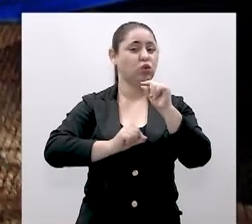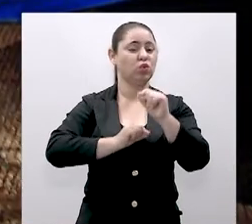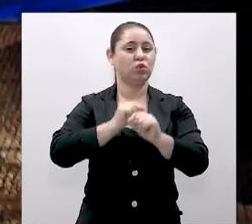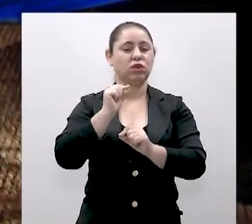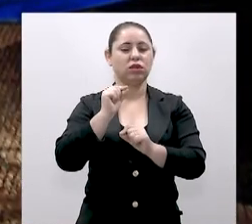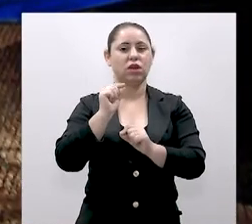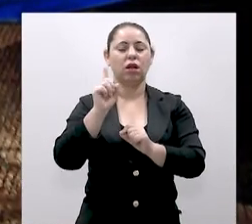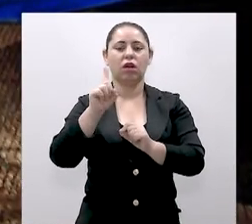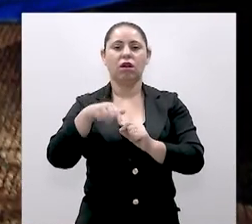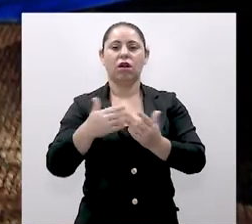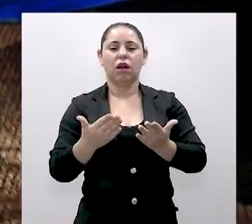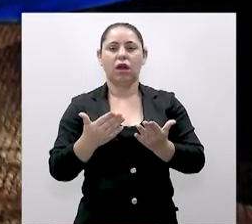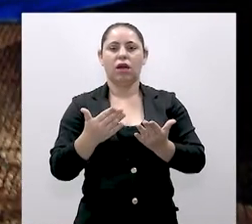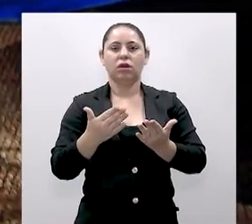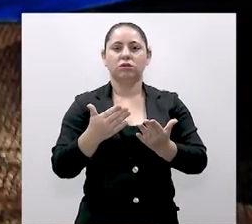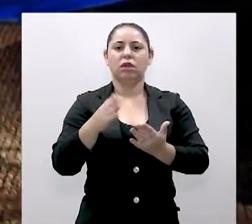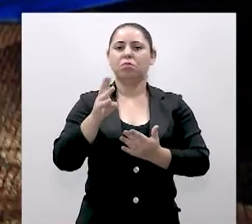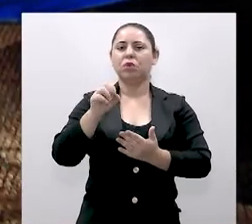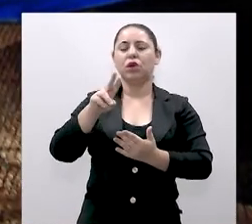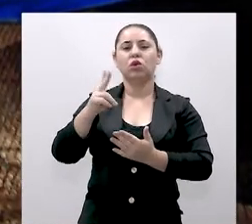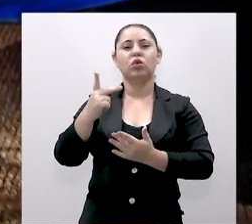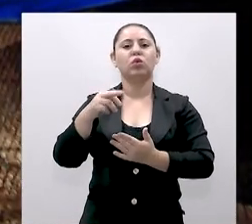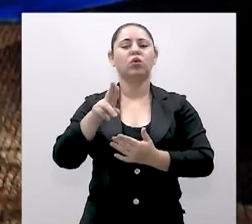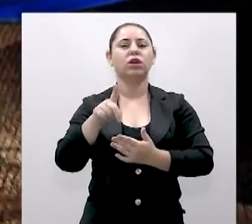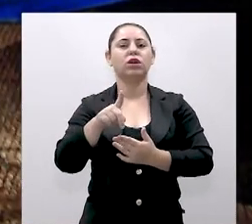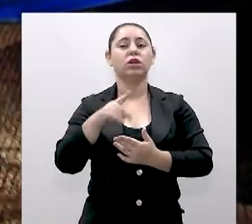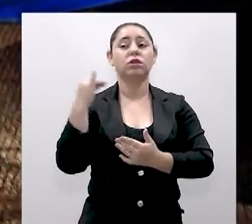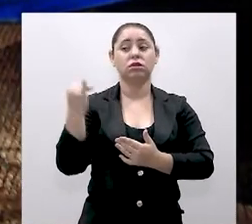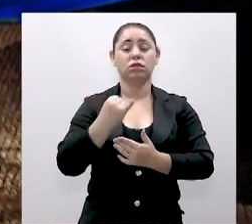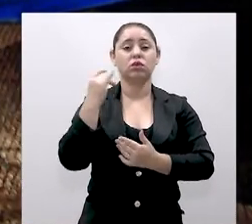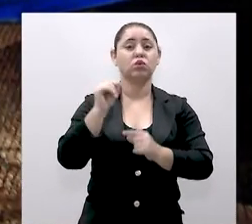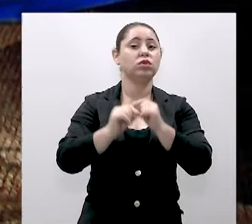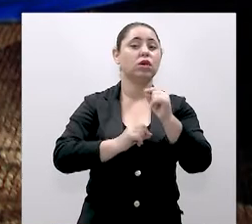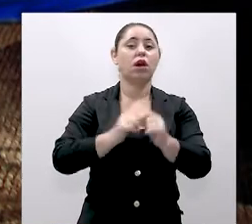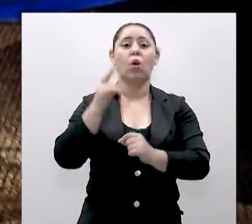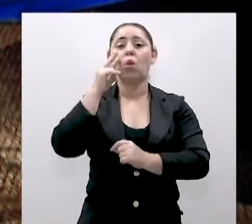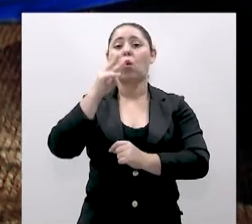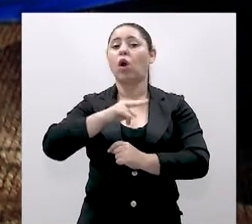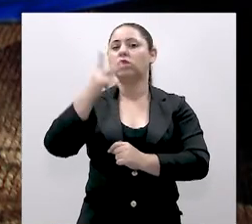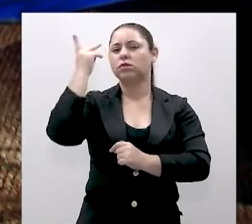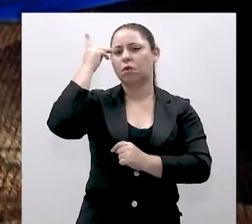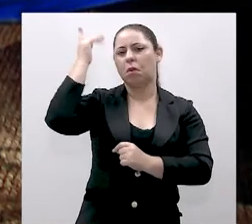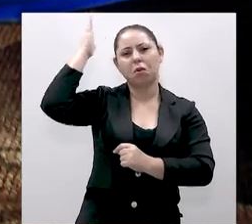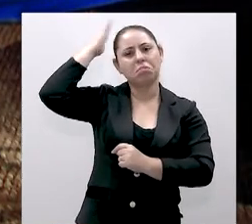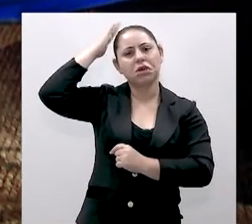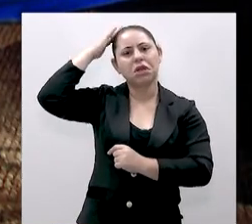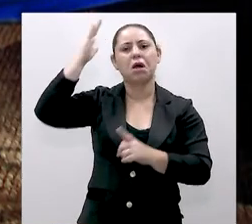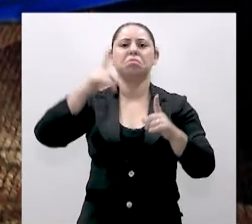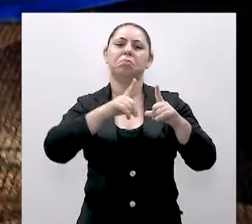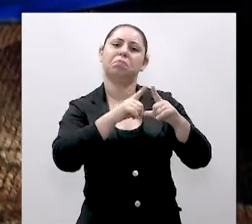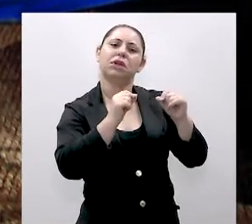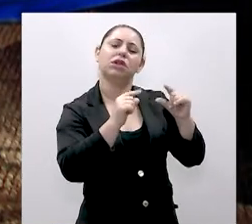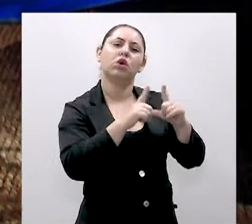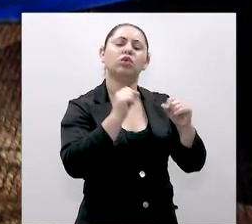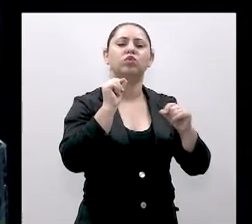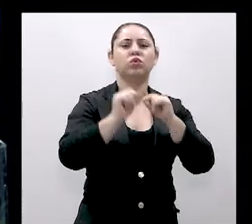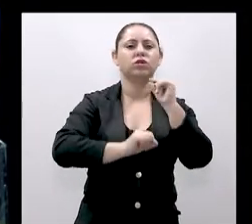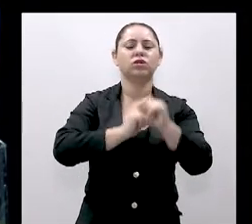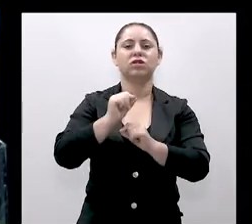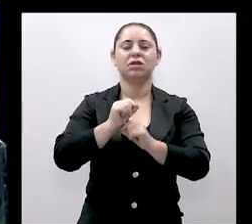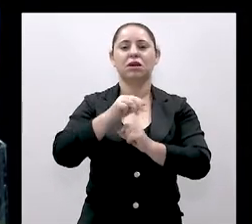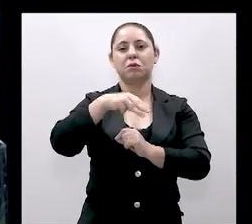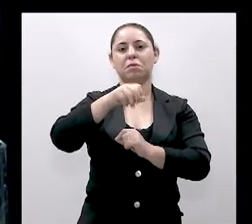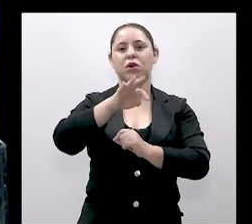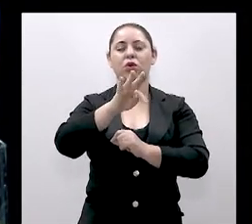né Eu acho que sim porque acho bem uma coisa interessante seguinte a gente olha muito para São Paulo para o Paraná para Minas é